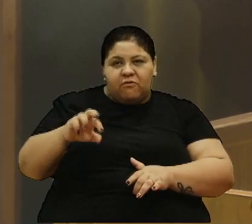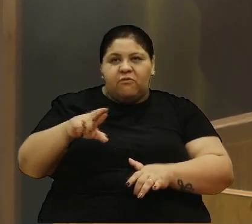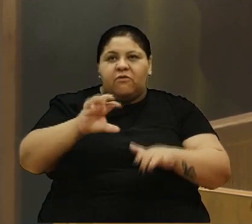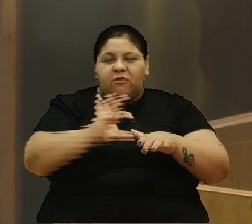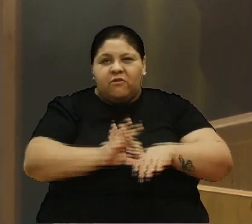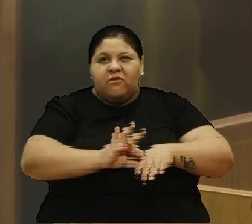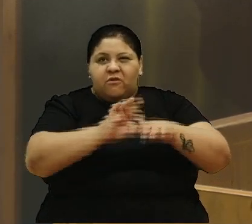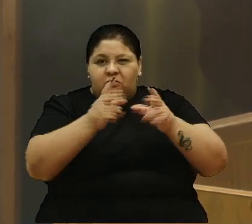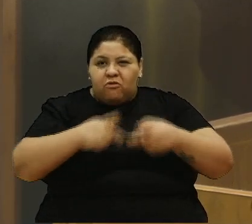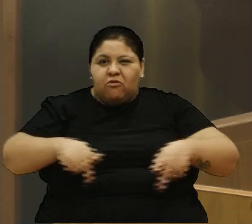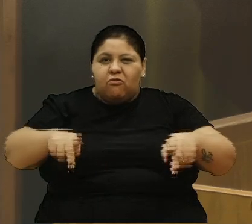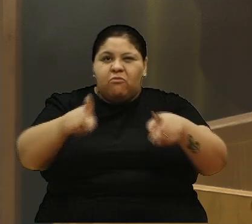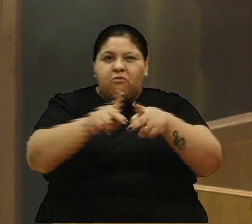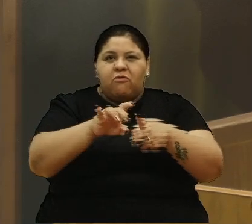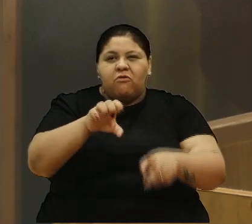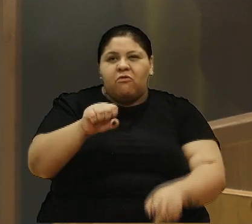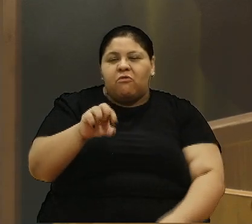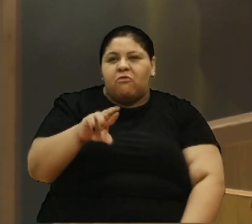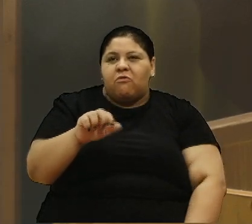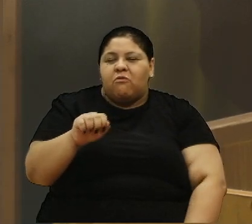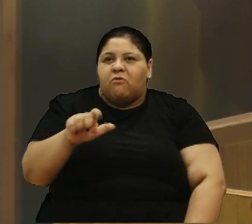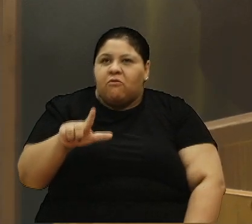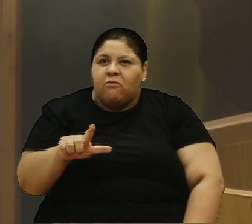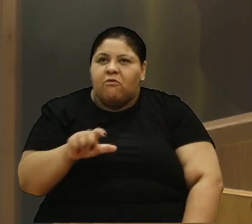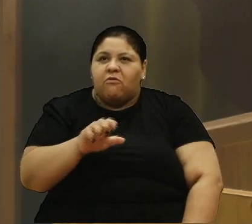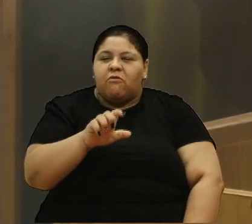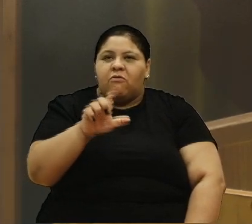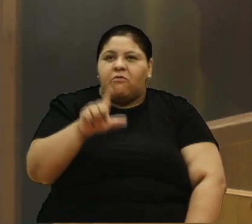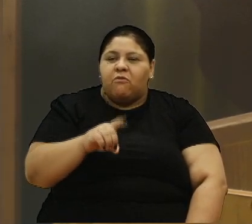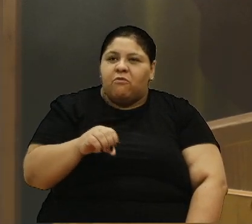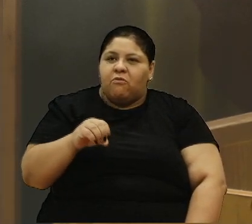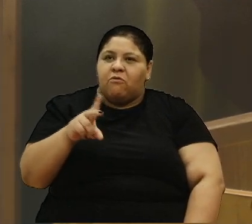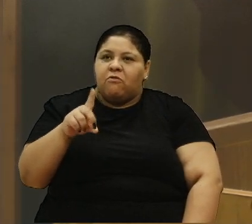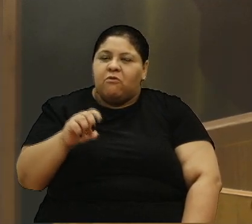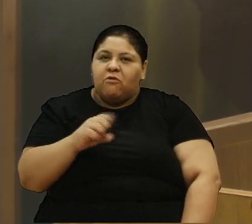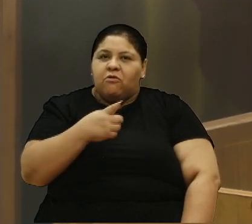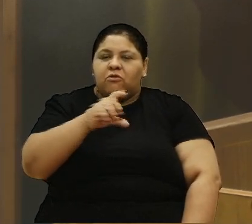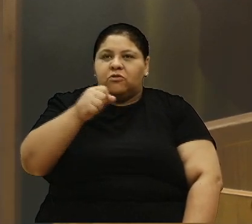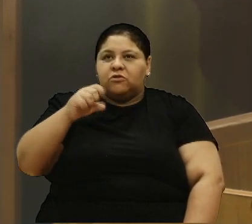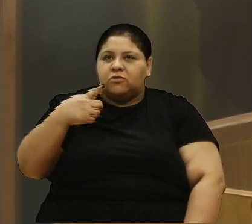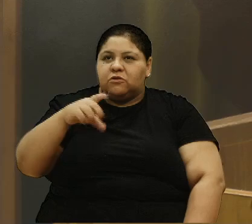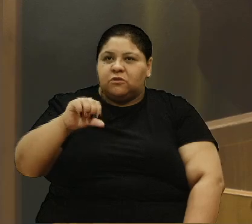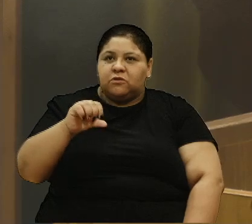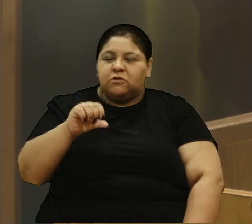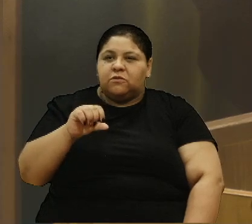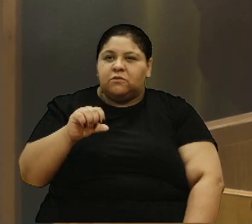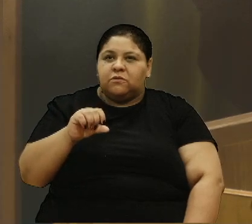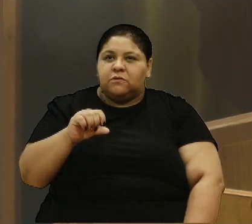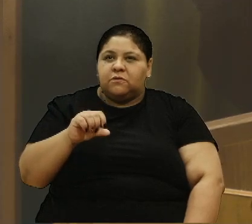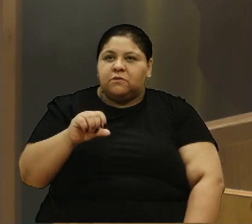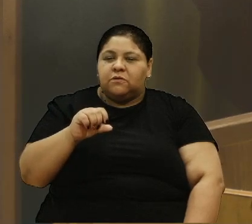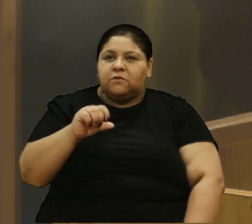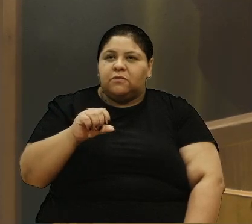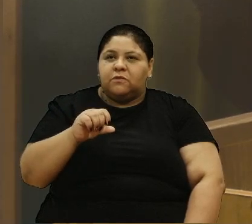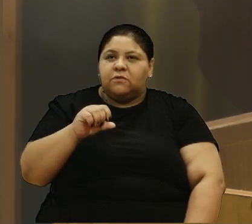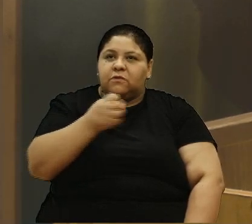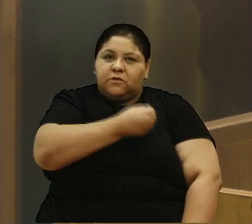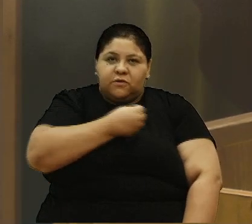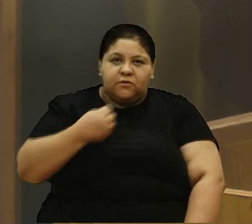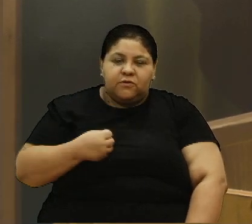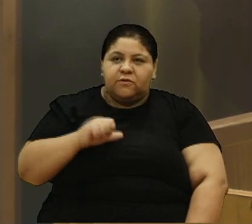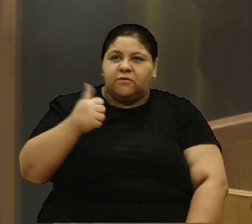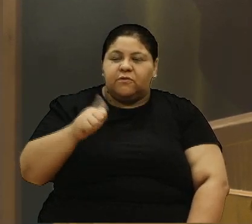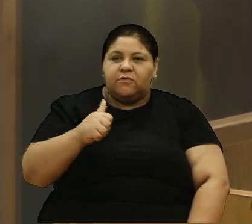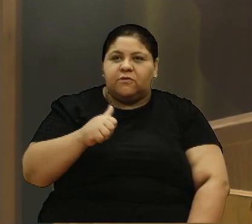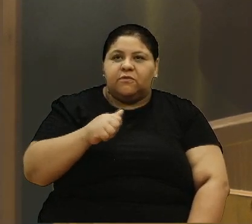povo de Israel. Êxodo 18:19, seja você... já foi. Números 11,